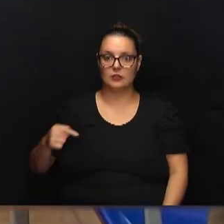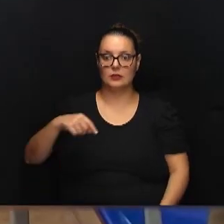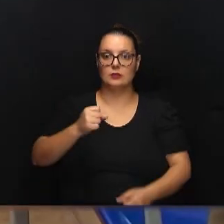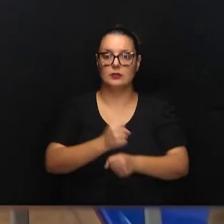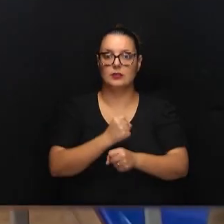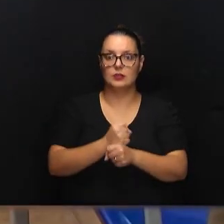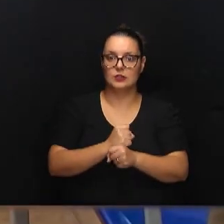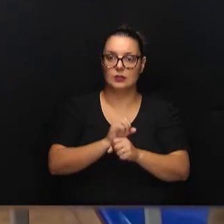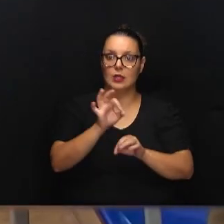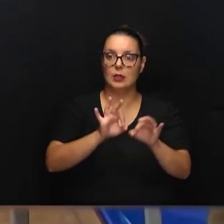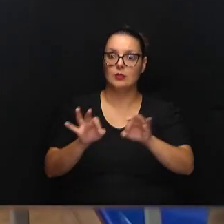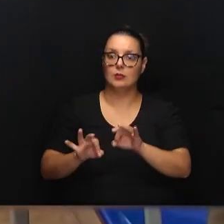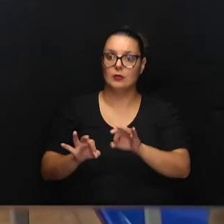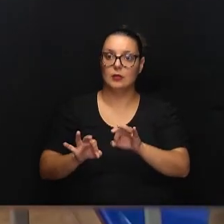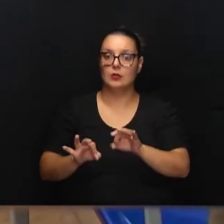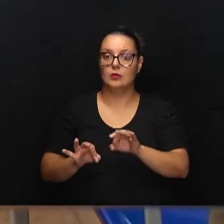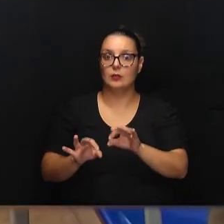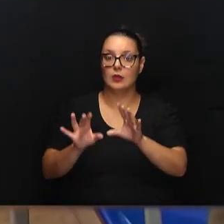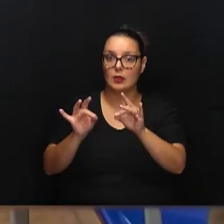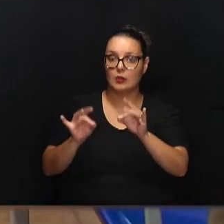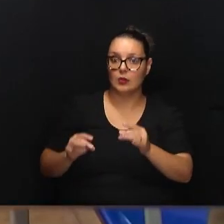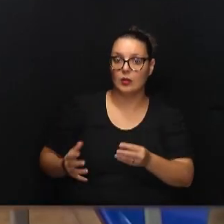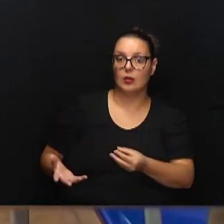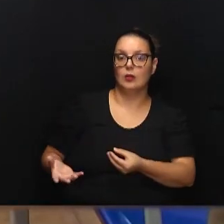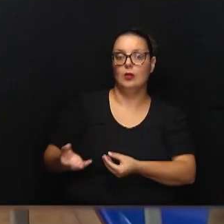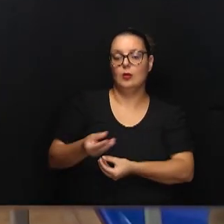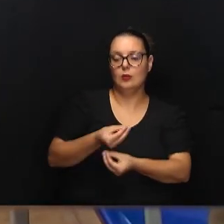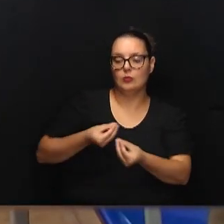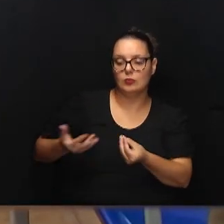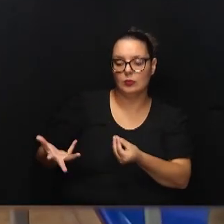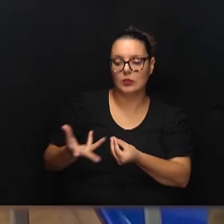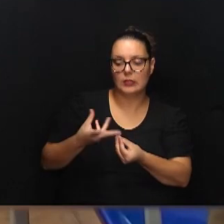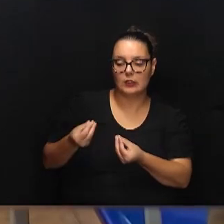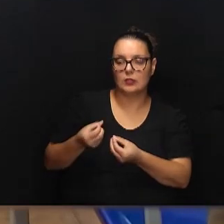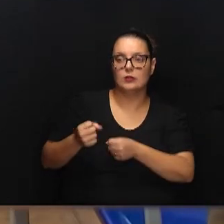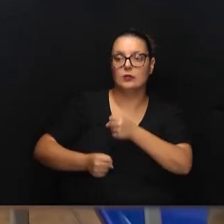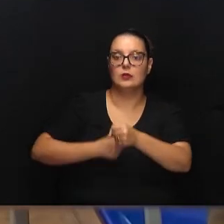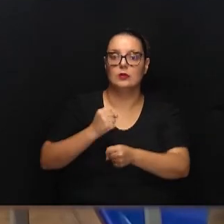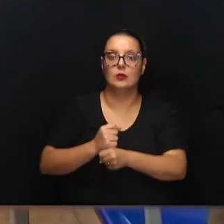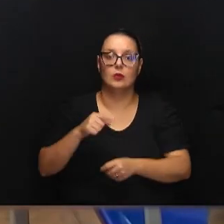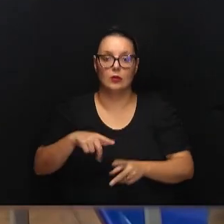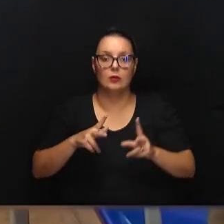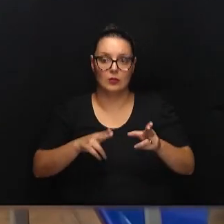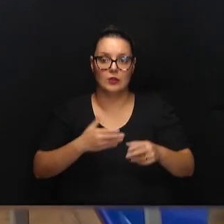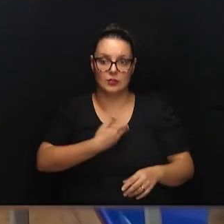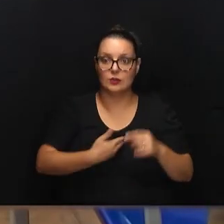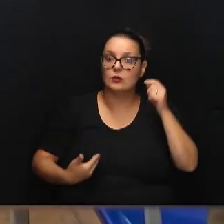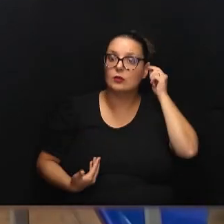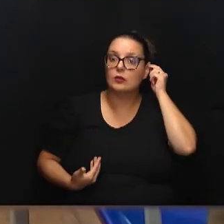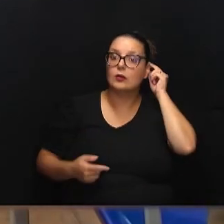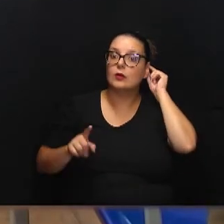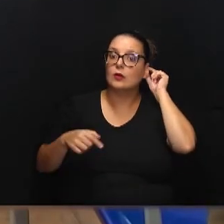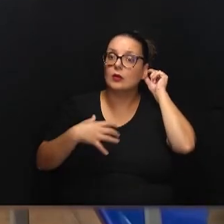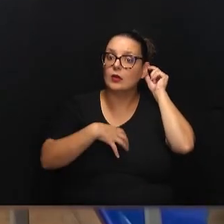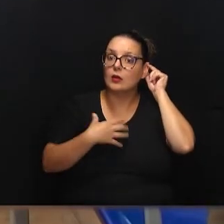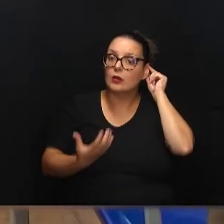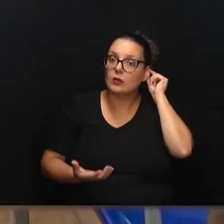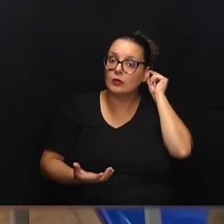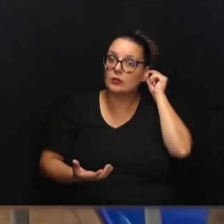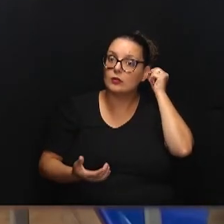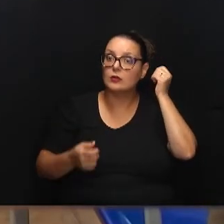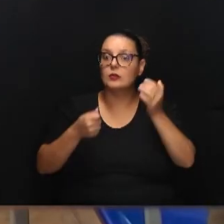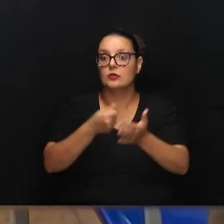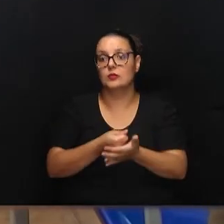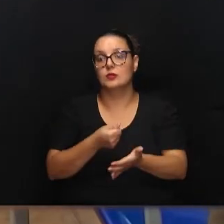deles montarem os planos plurianual do começo de governo. Então, é uma forma da gente